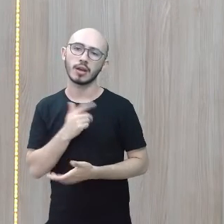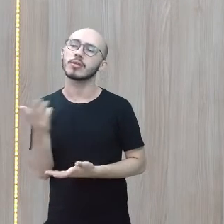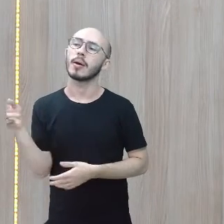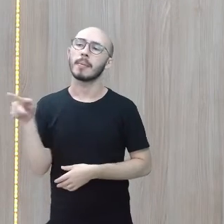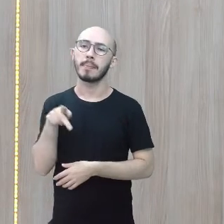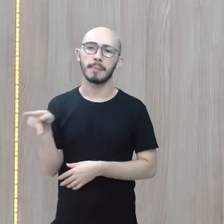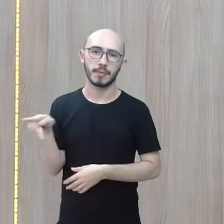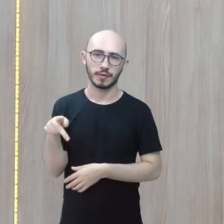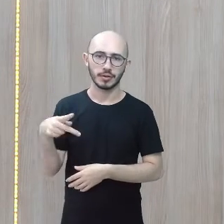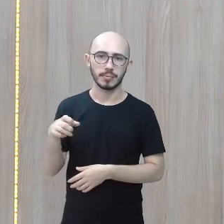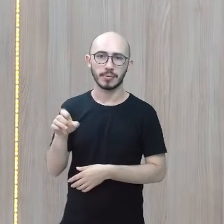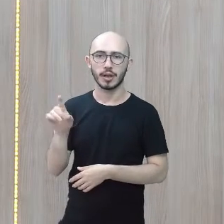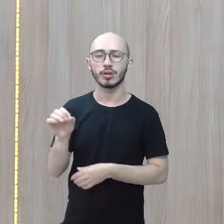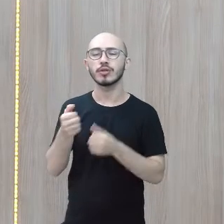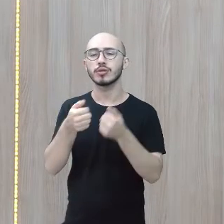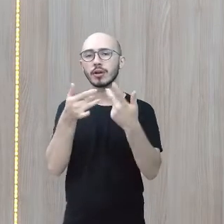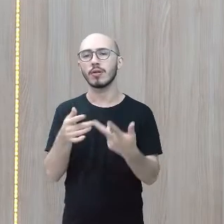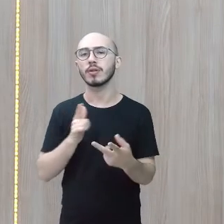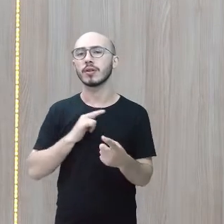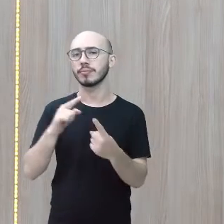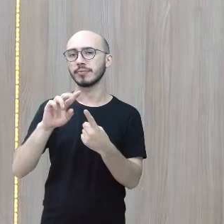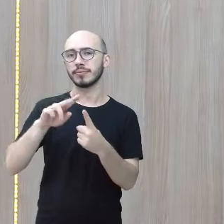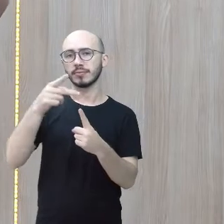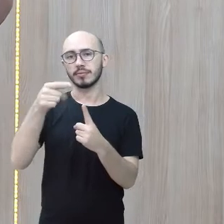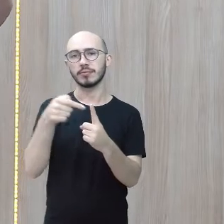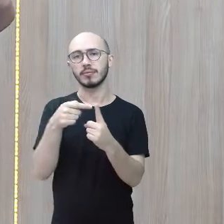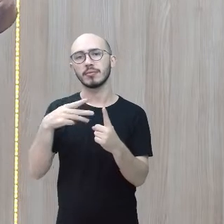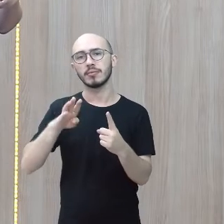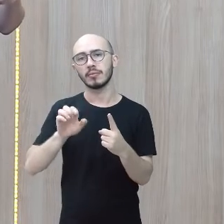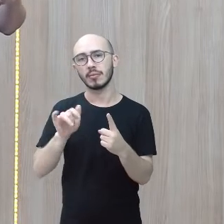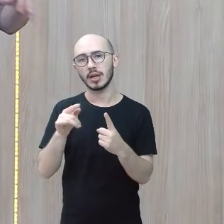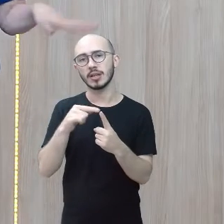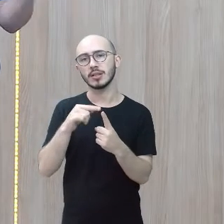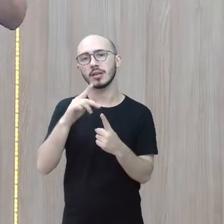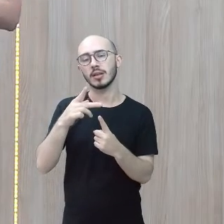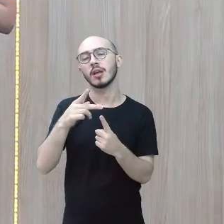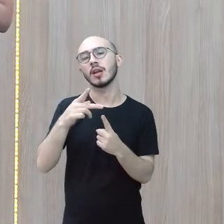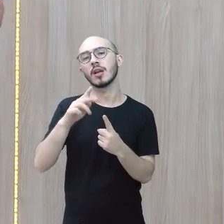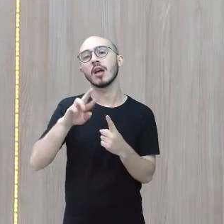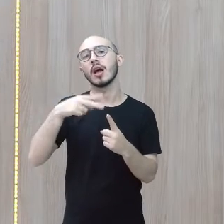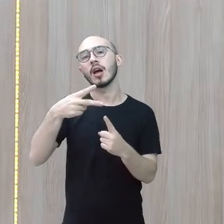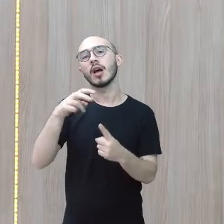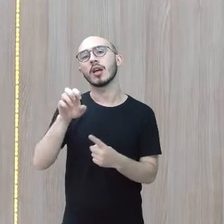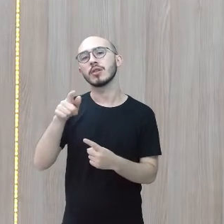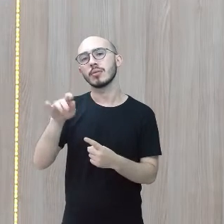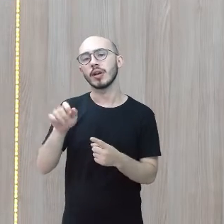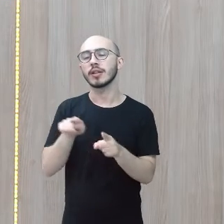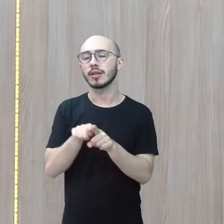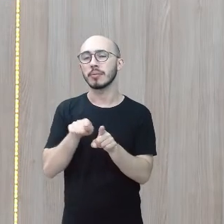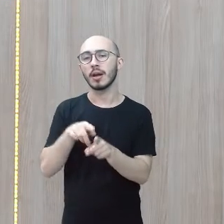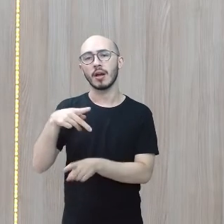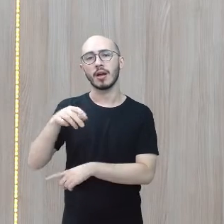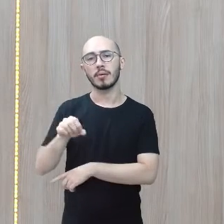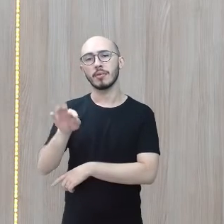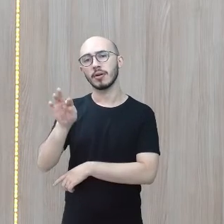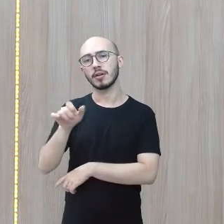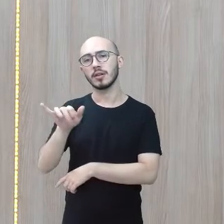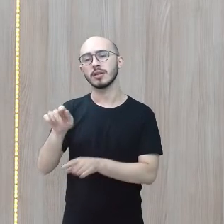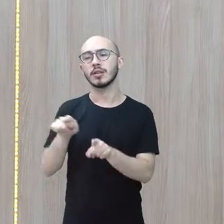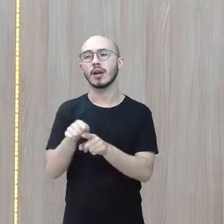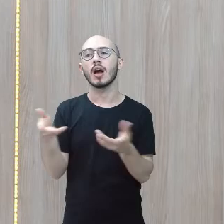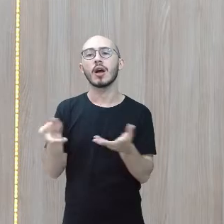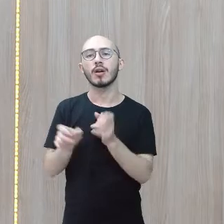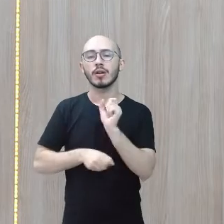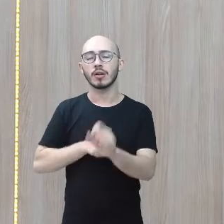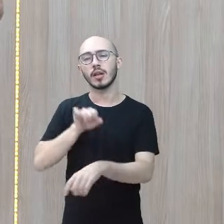falou, era a base, o expoente e a potência. Agora a gente está trabalhando com o índice da